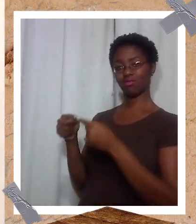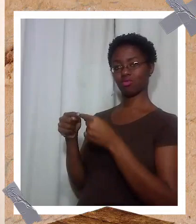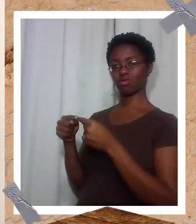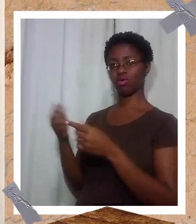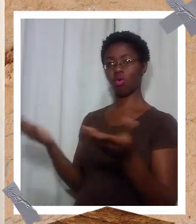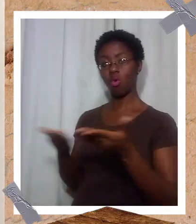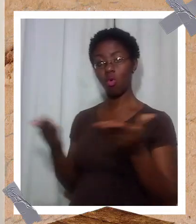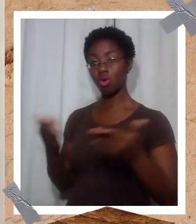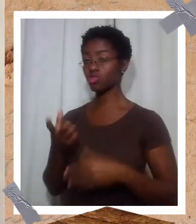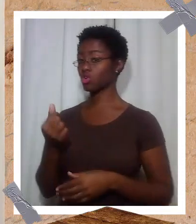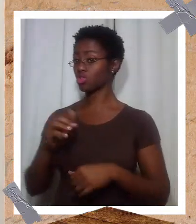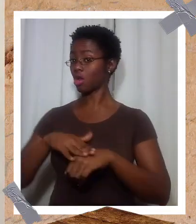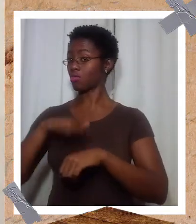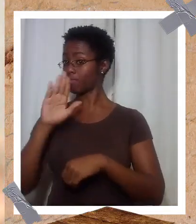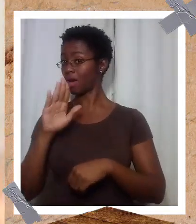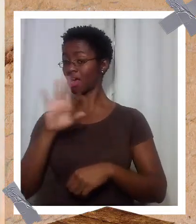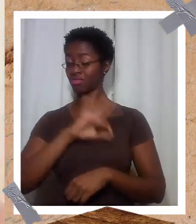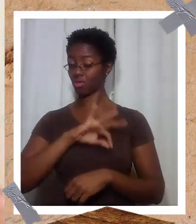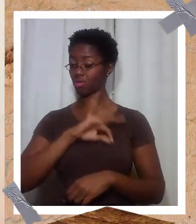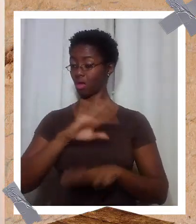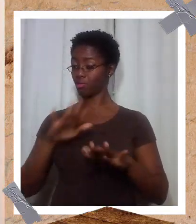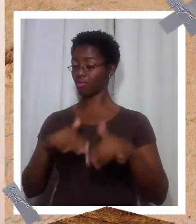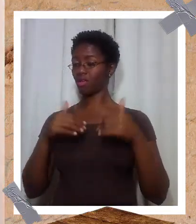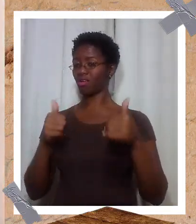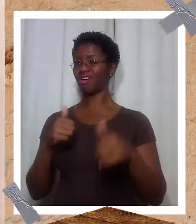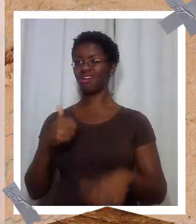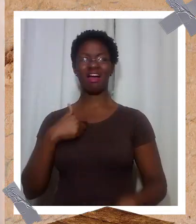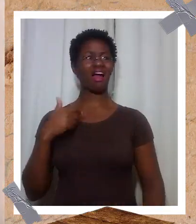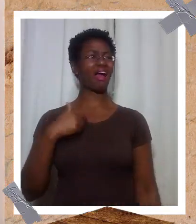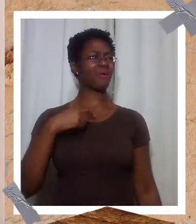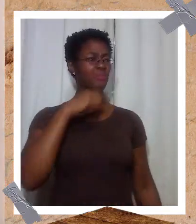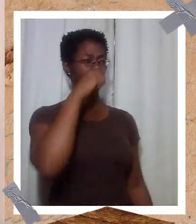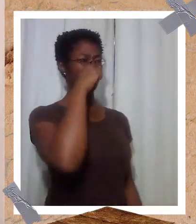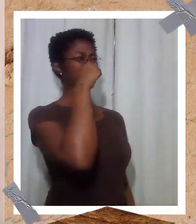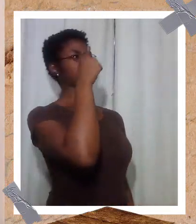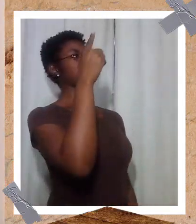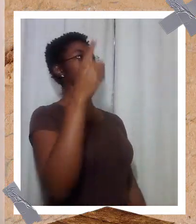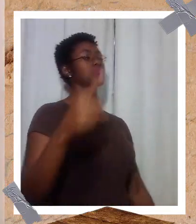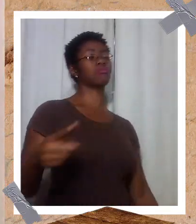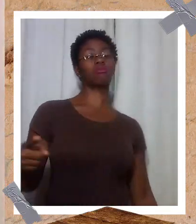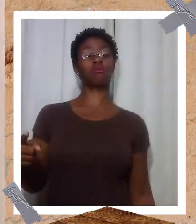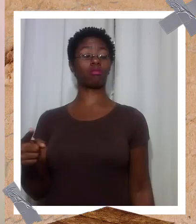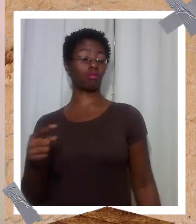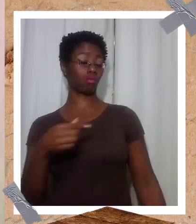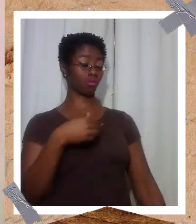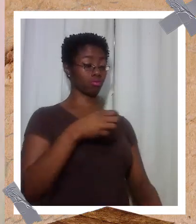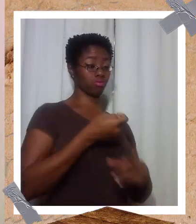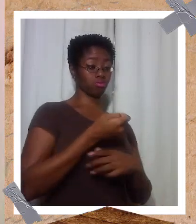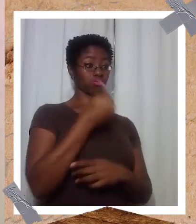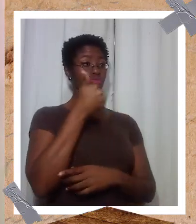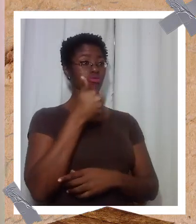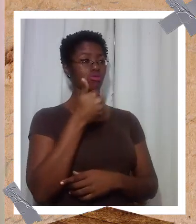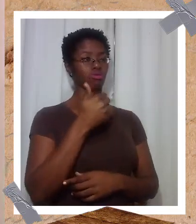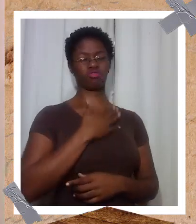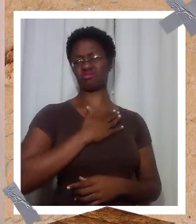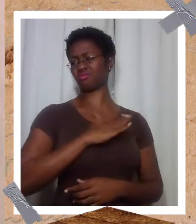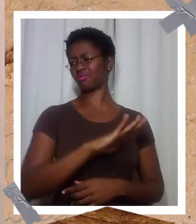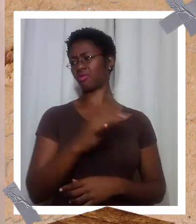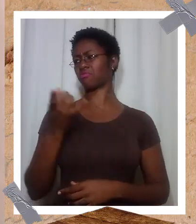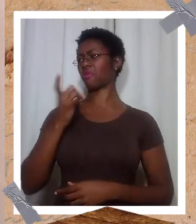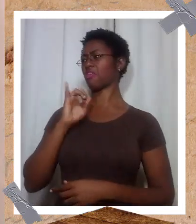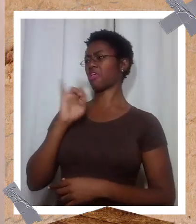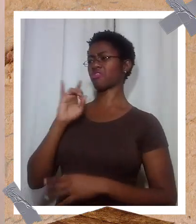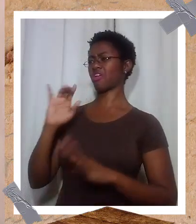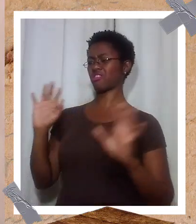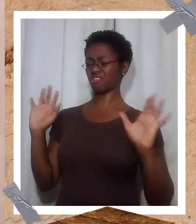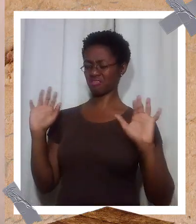dinheiro hoje não vai fazer com que eu ache, eu vou beber uísque. Eu não gosto de uísque, eu gosto de cerveja. Eu não vou dizer que eu vou deixar de